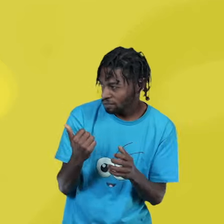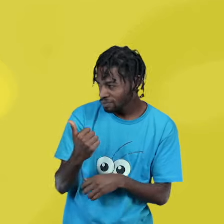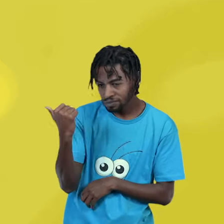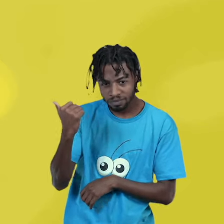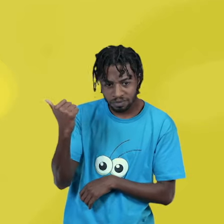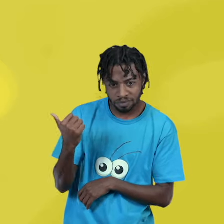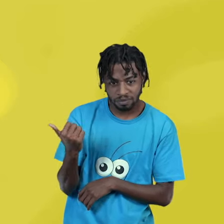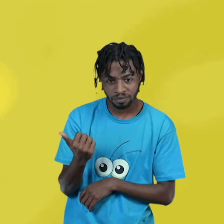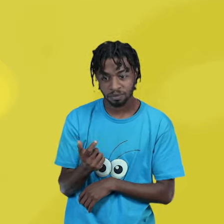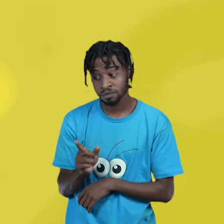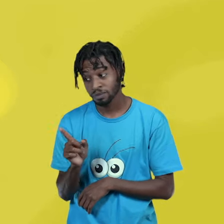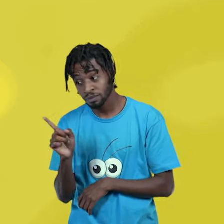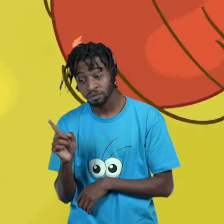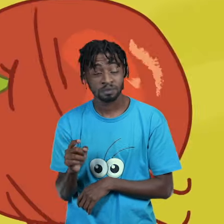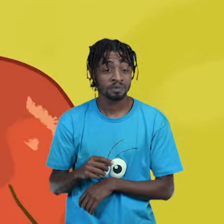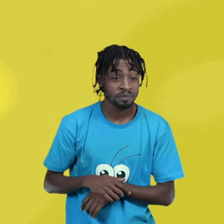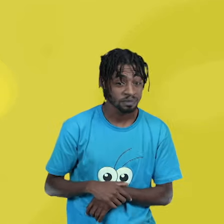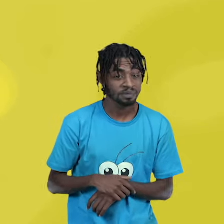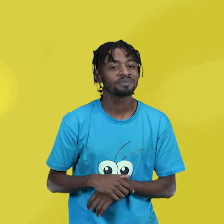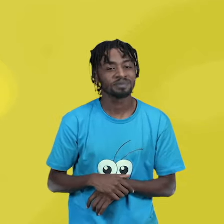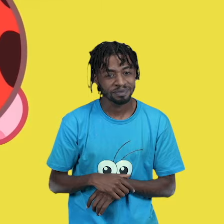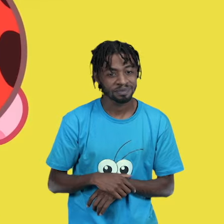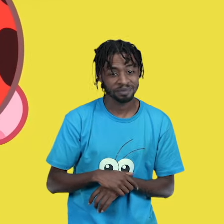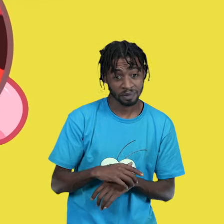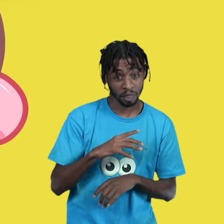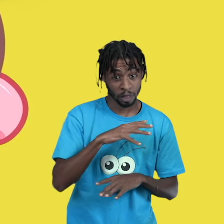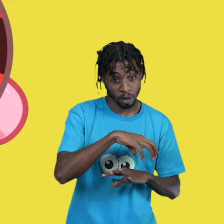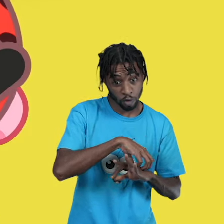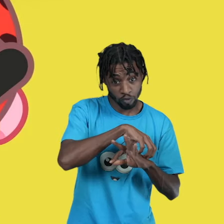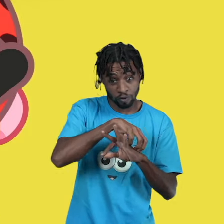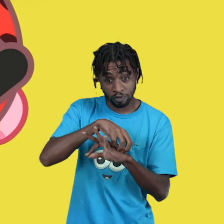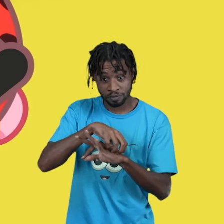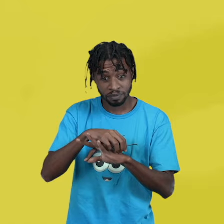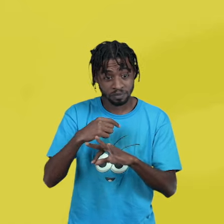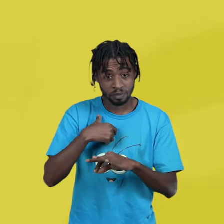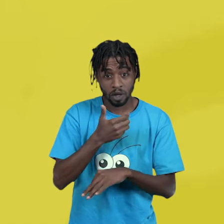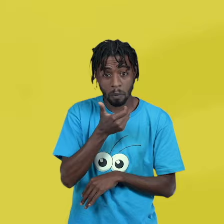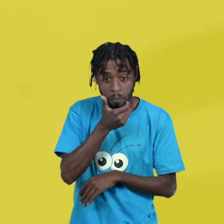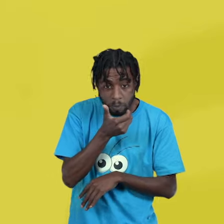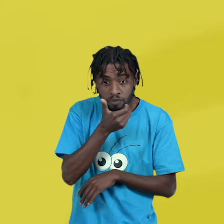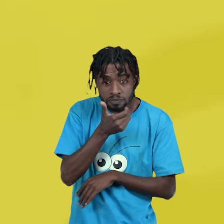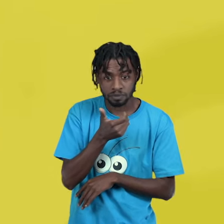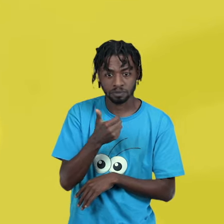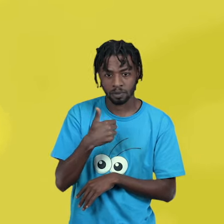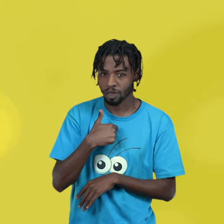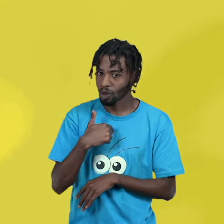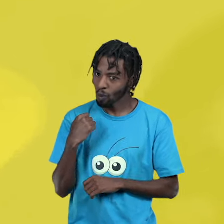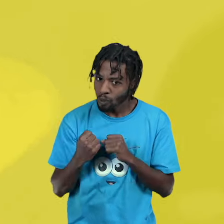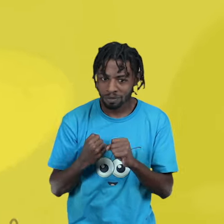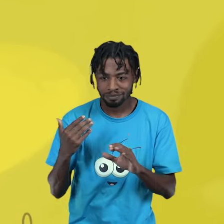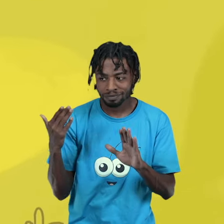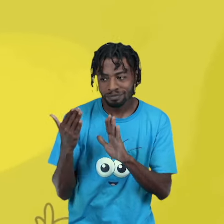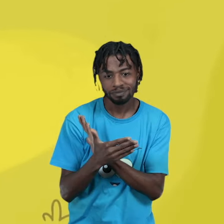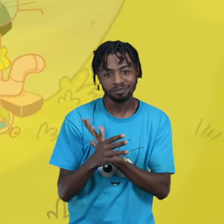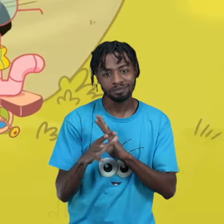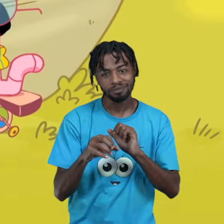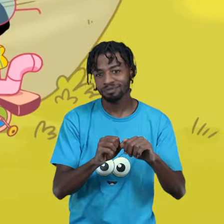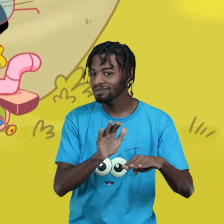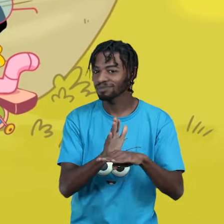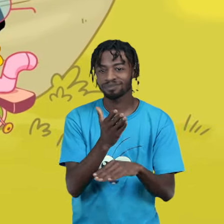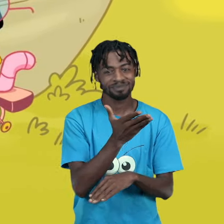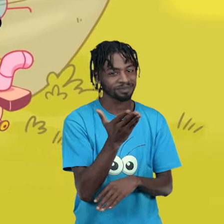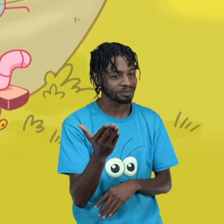A Lola me chamou pelo Ok-Tok e vim correndo! Bob entrega Zig-zague para Lola! Elas partem!